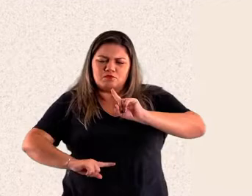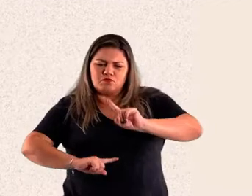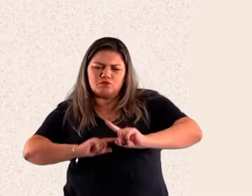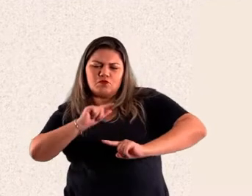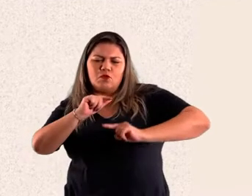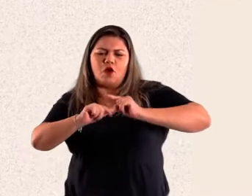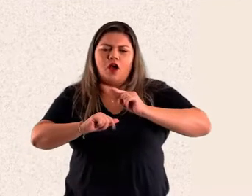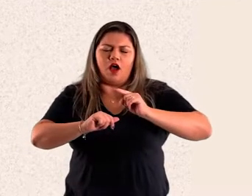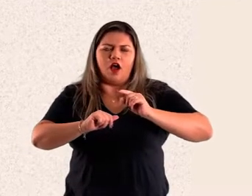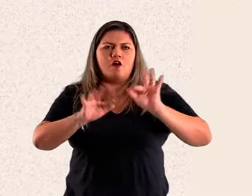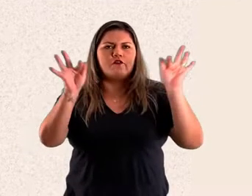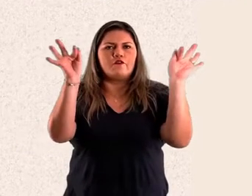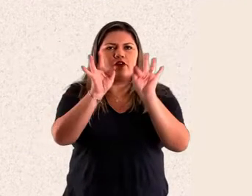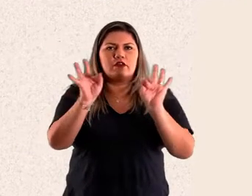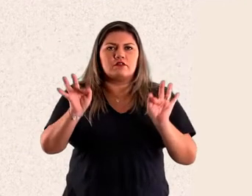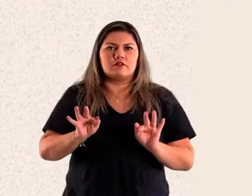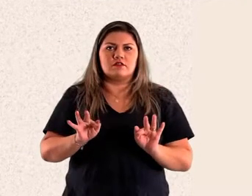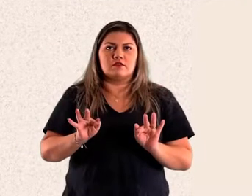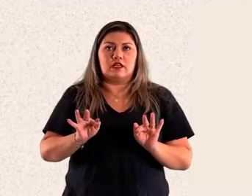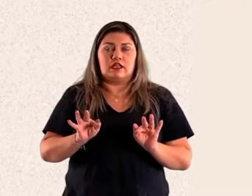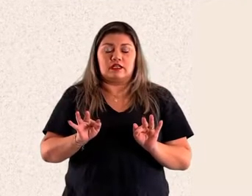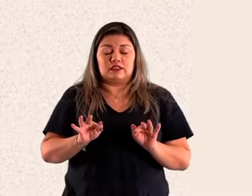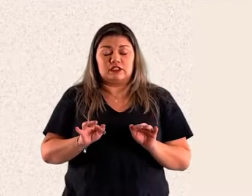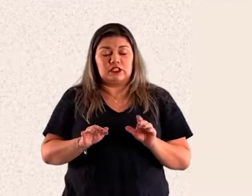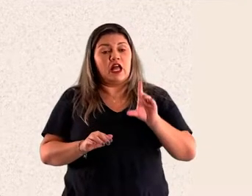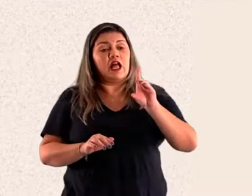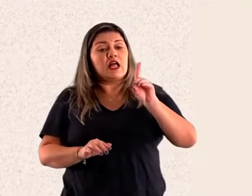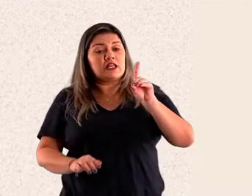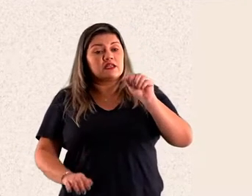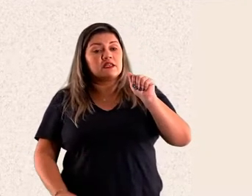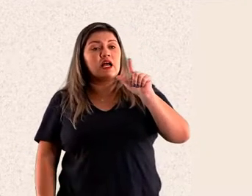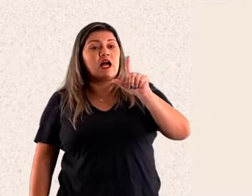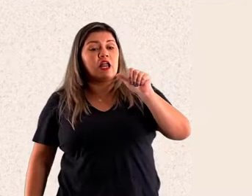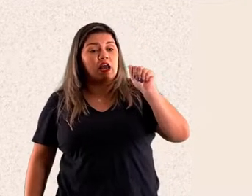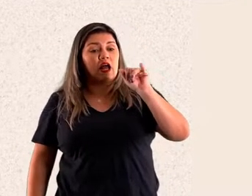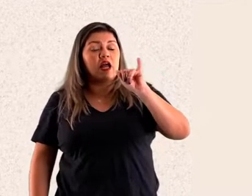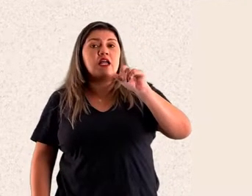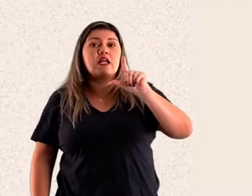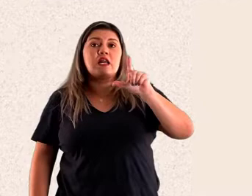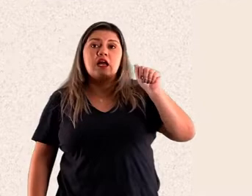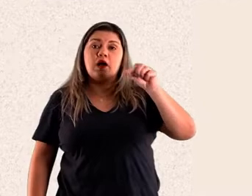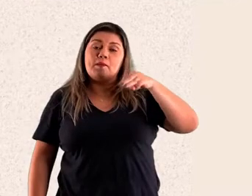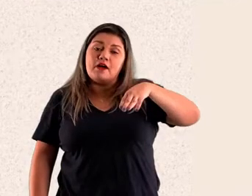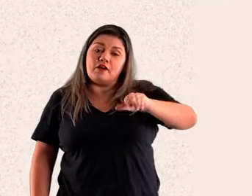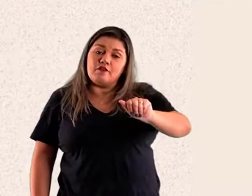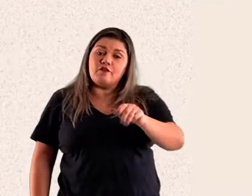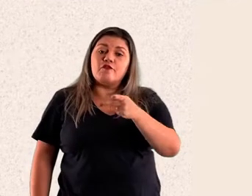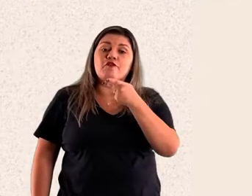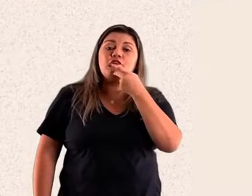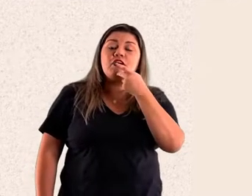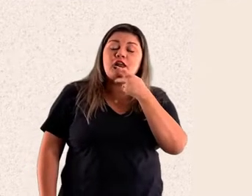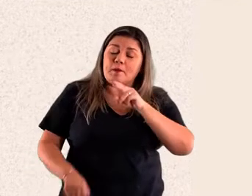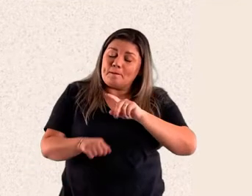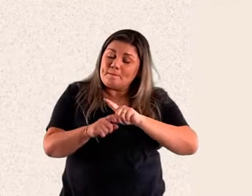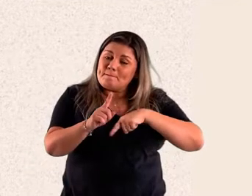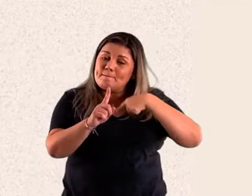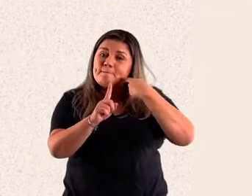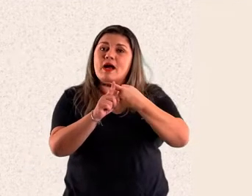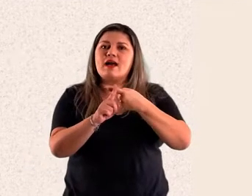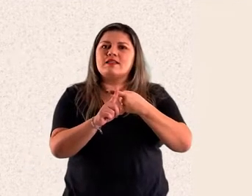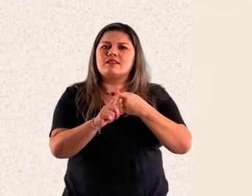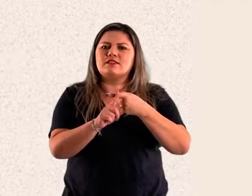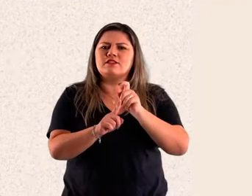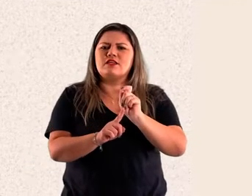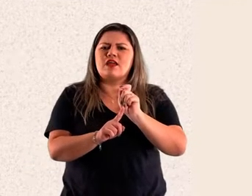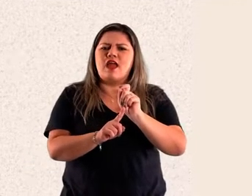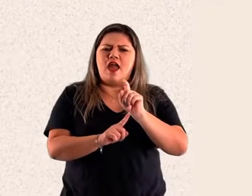e e e ele diz mais que o que vai definir se uma ação é ou não é ética